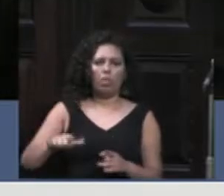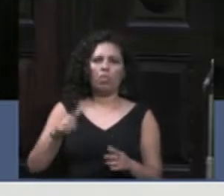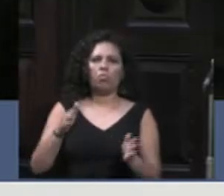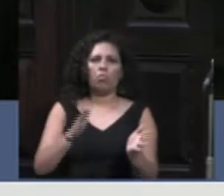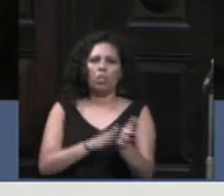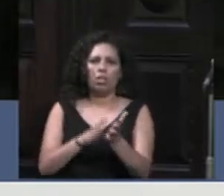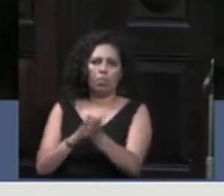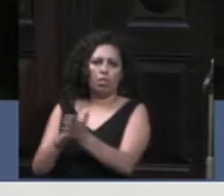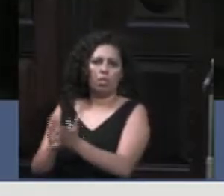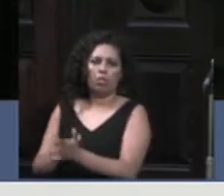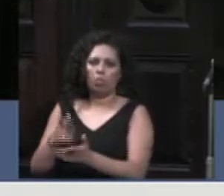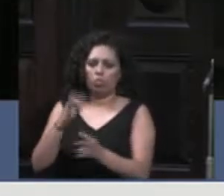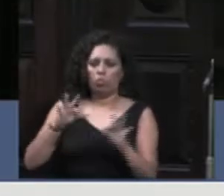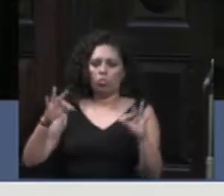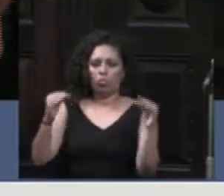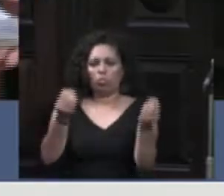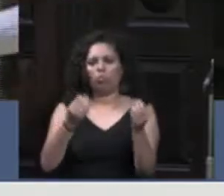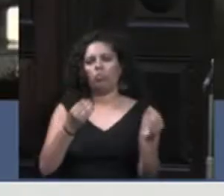Parabéns, Sindicato dos Bancários.